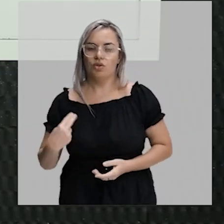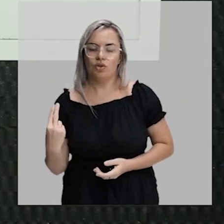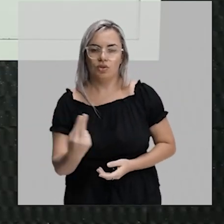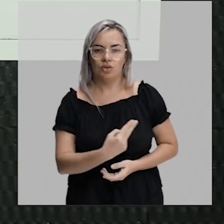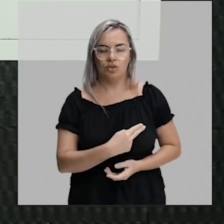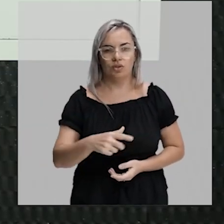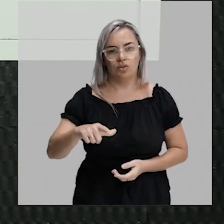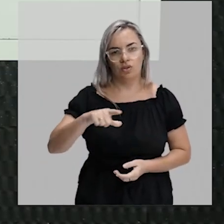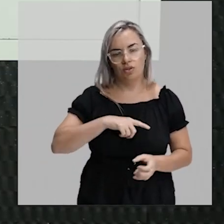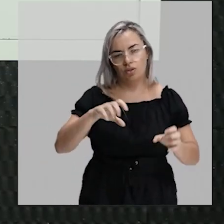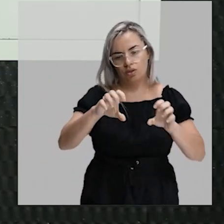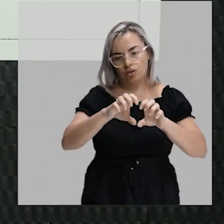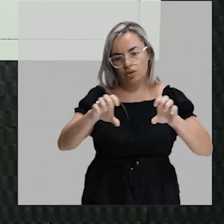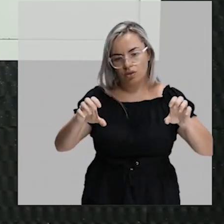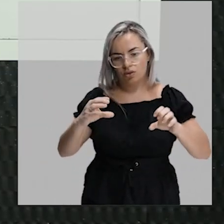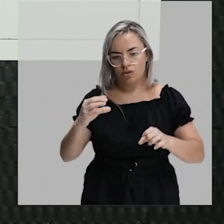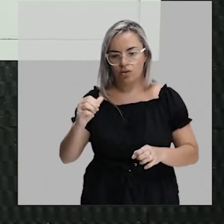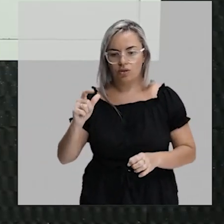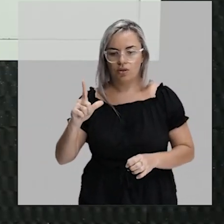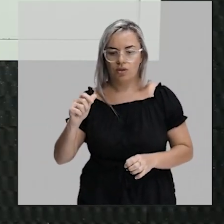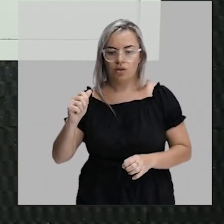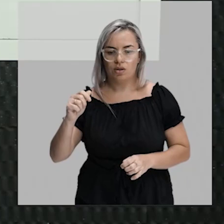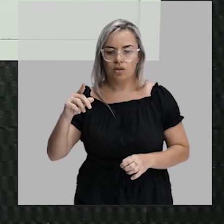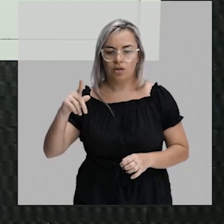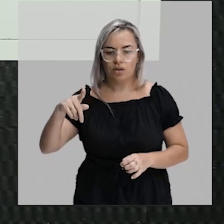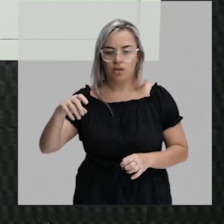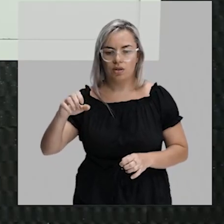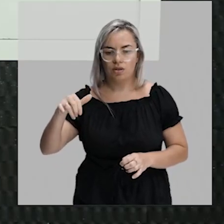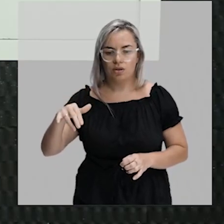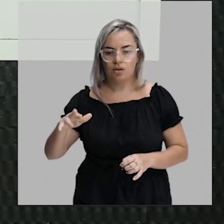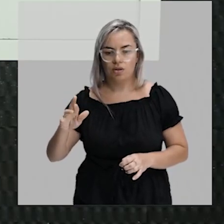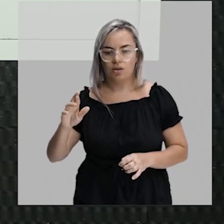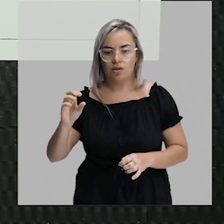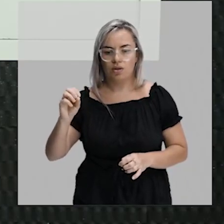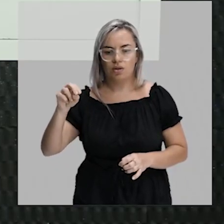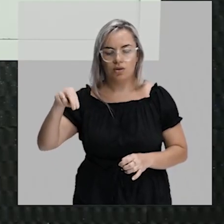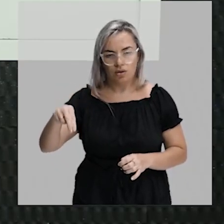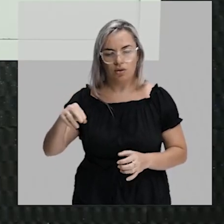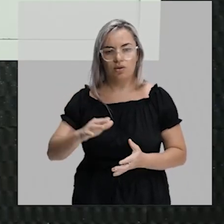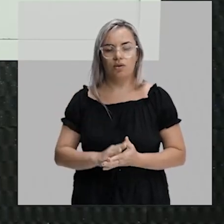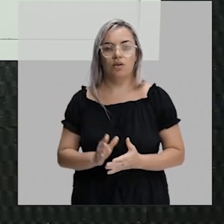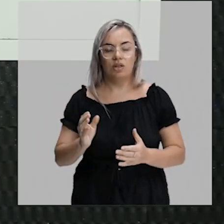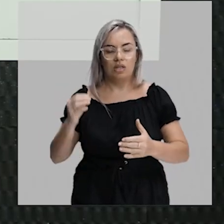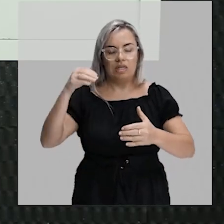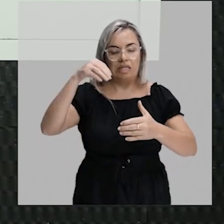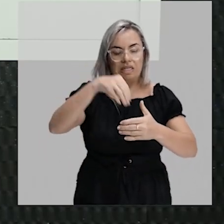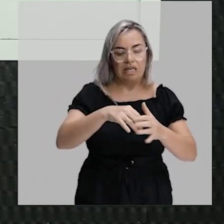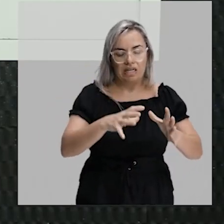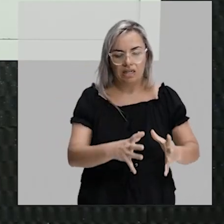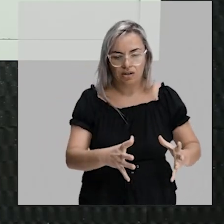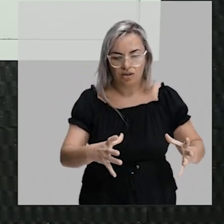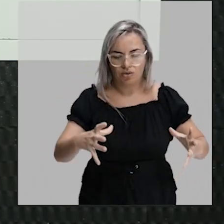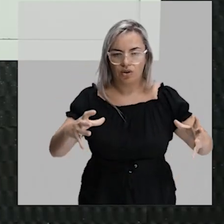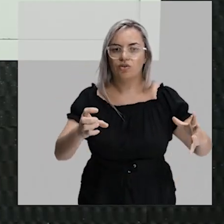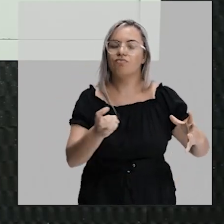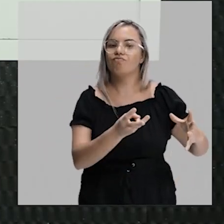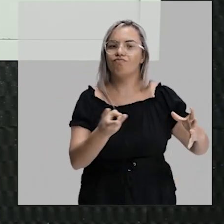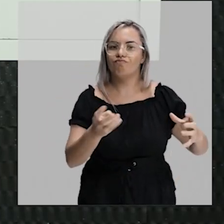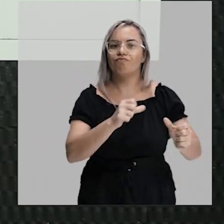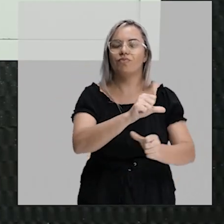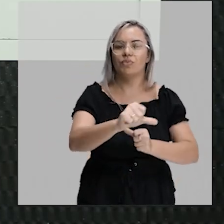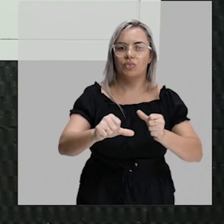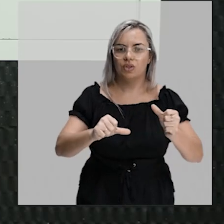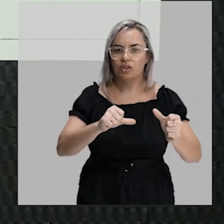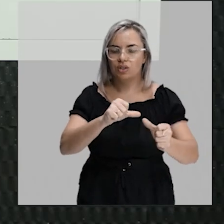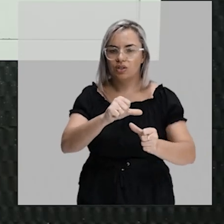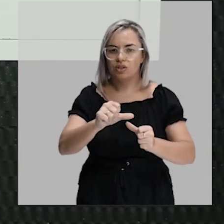também trabalhar com as três variáveis, certo? Só que ela também trabalha com uma estrutura interna do gás, né? Trabalha lá na sua estrutura